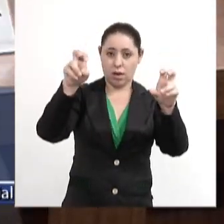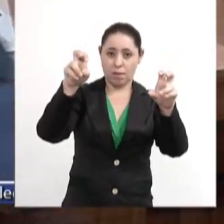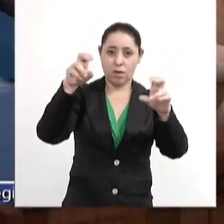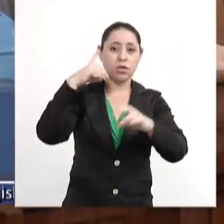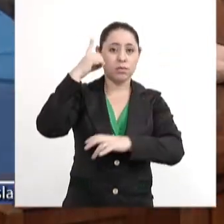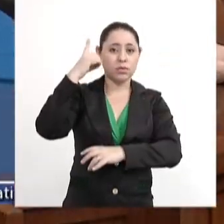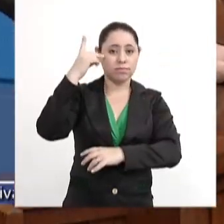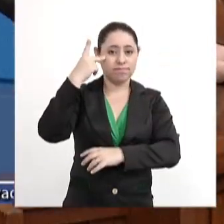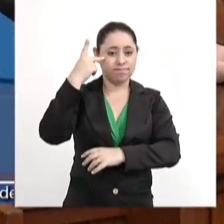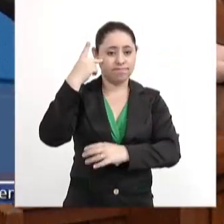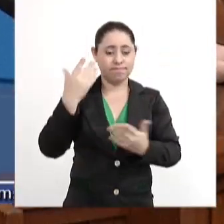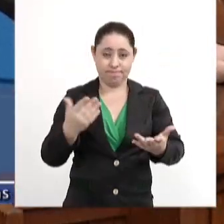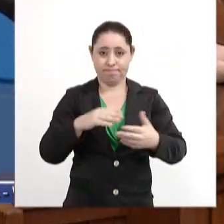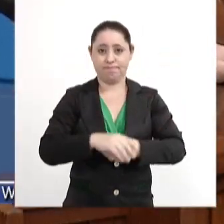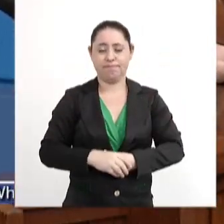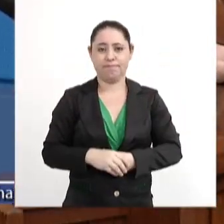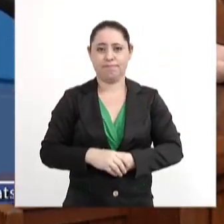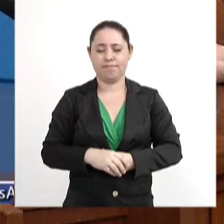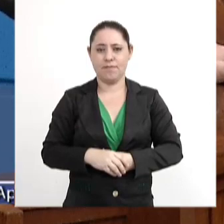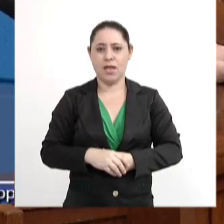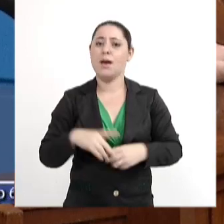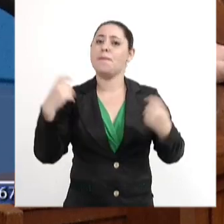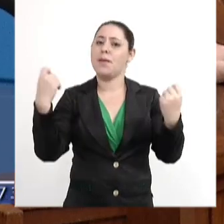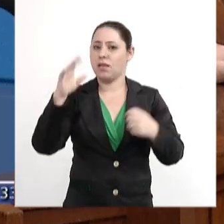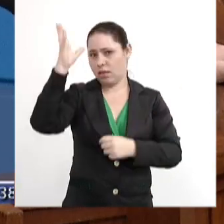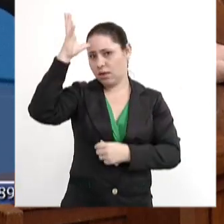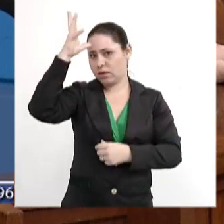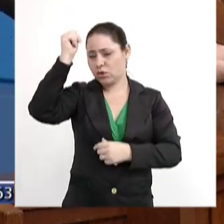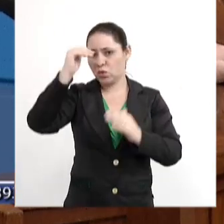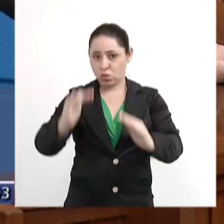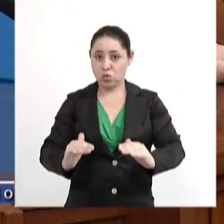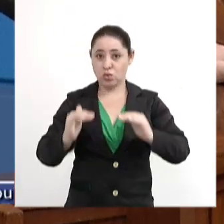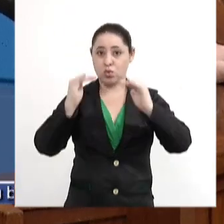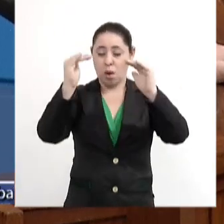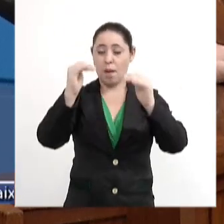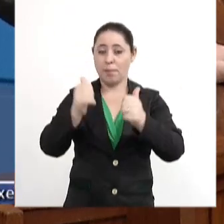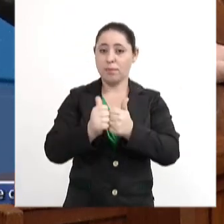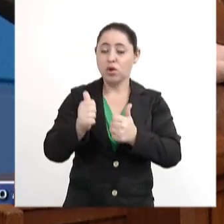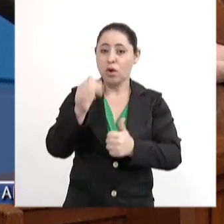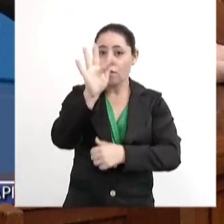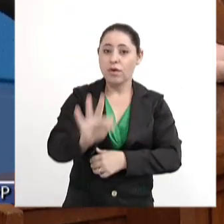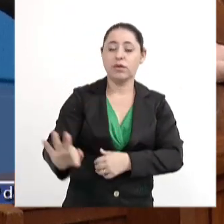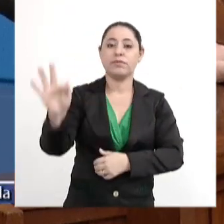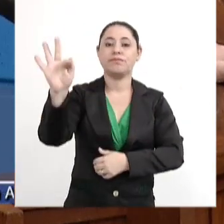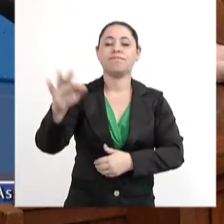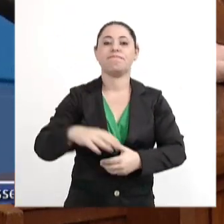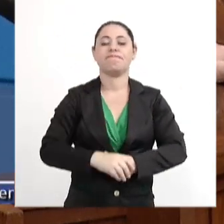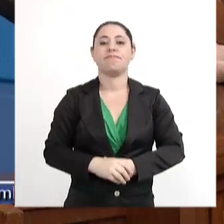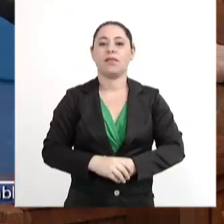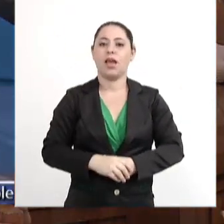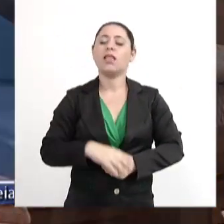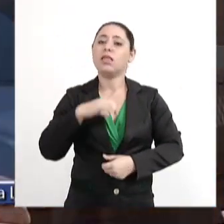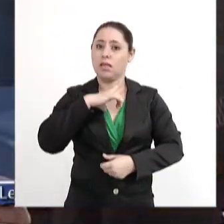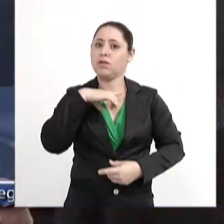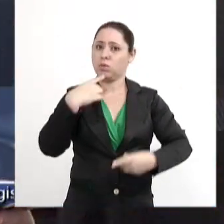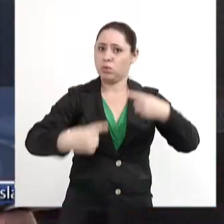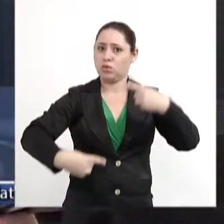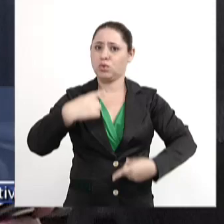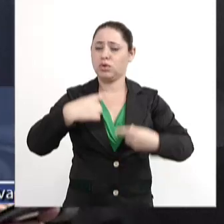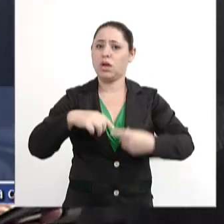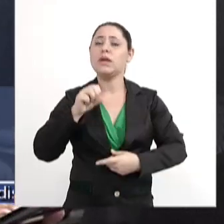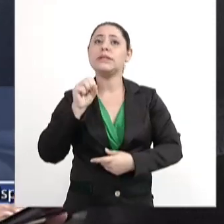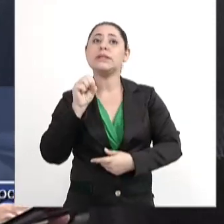Kemp, ela pende de decisão no Supremo Tribunal Federal. Há uma discussão